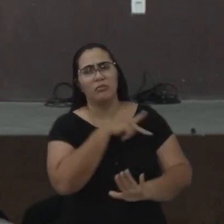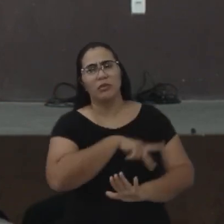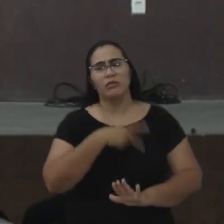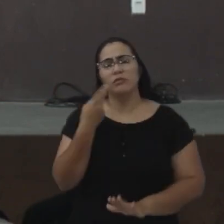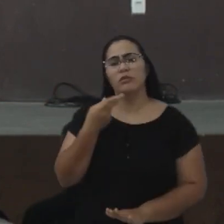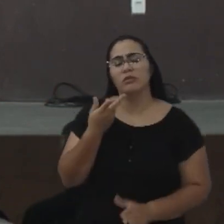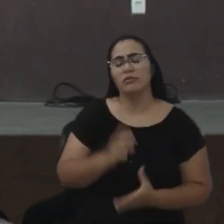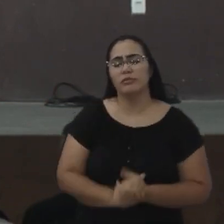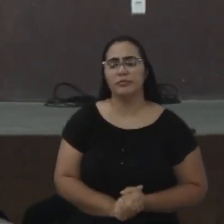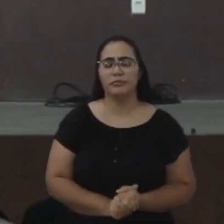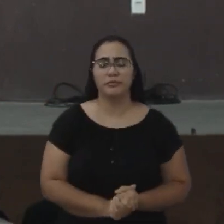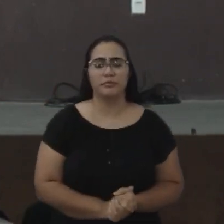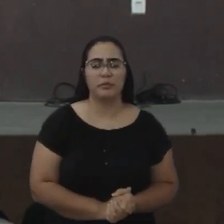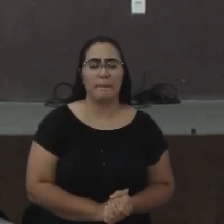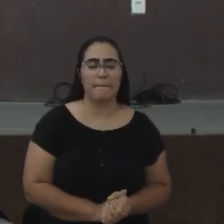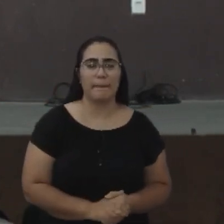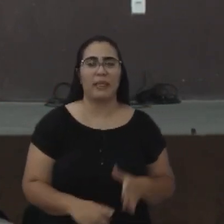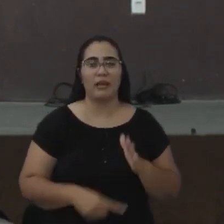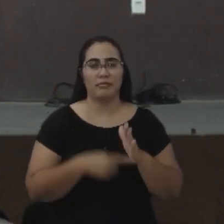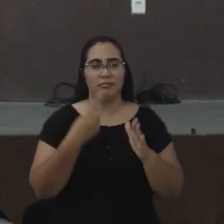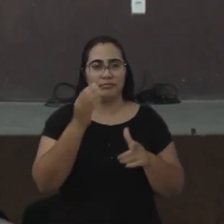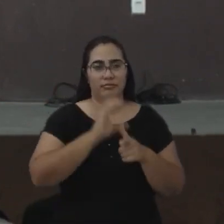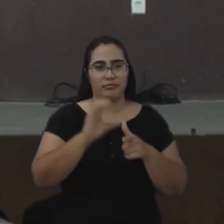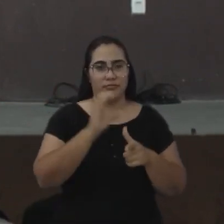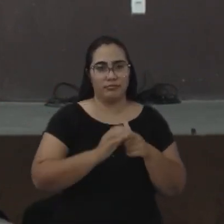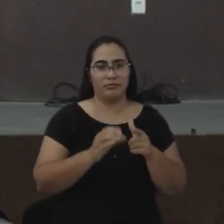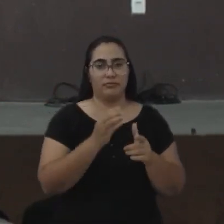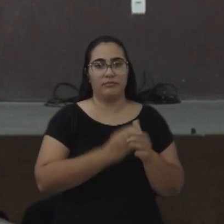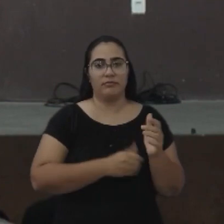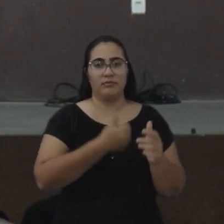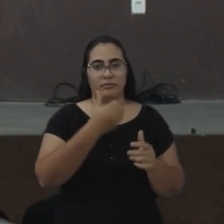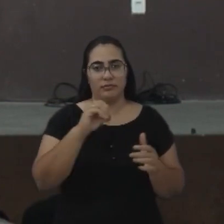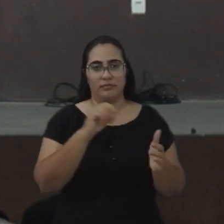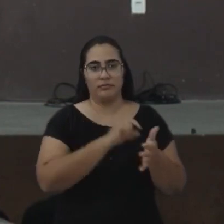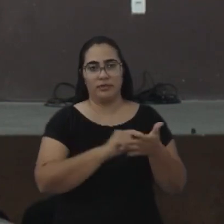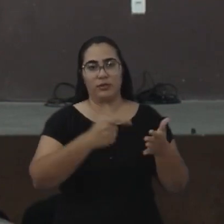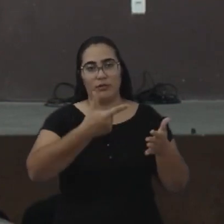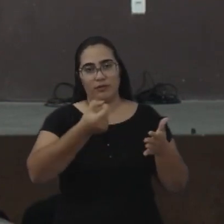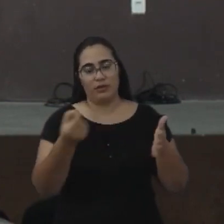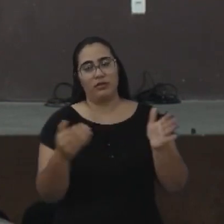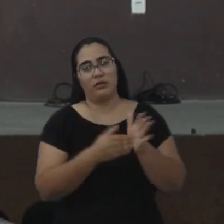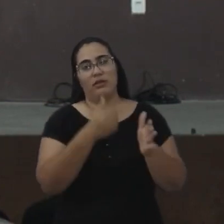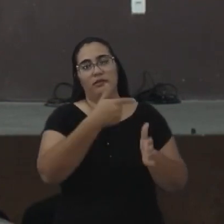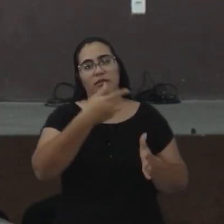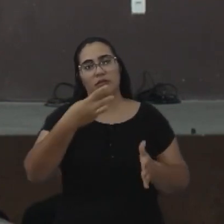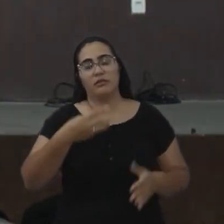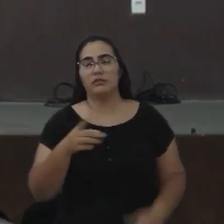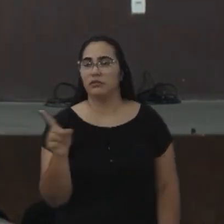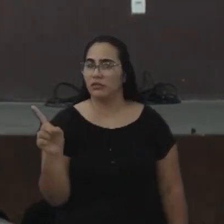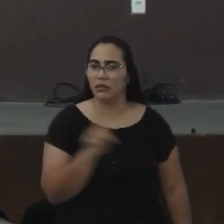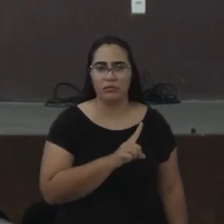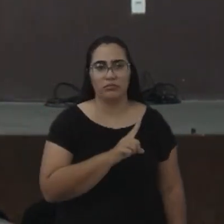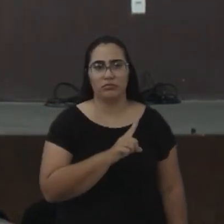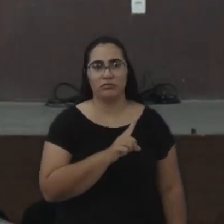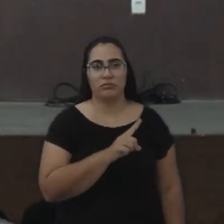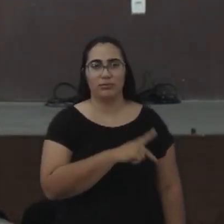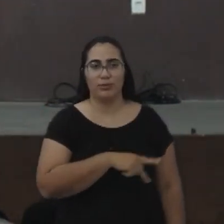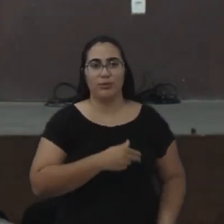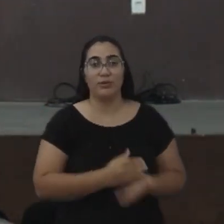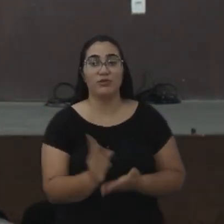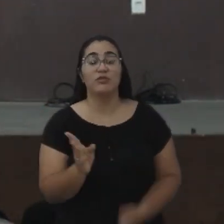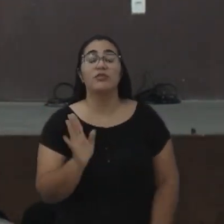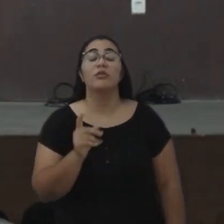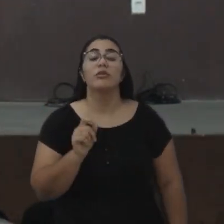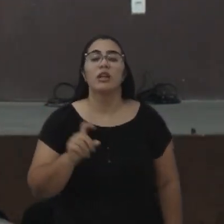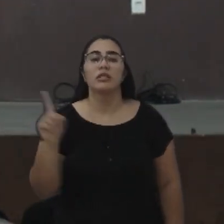olha só. 1 Coríntios 10, do 20 ao 23. Não, Paulo começa assim.